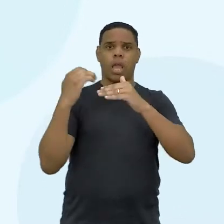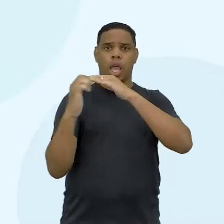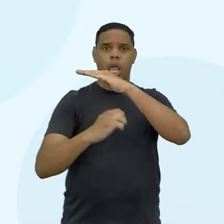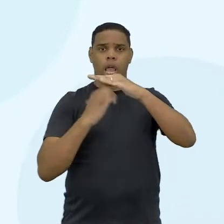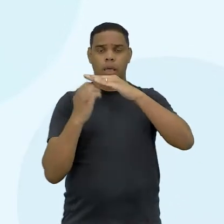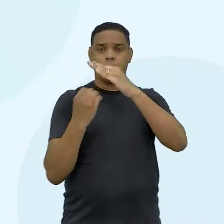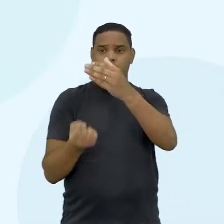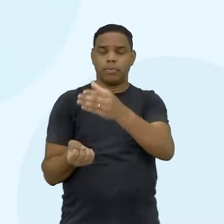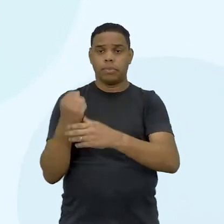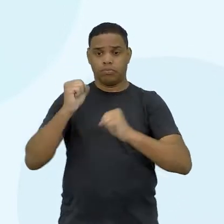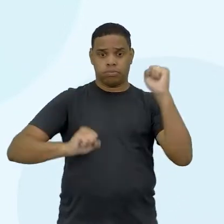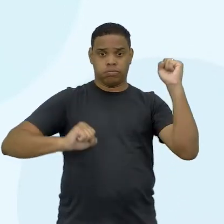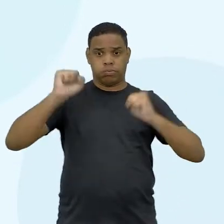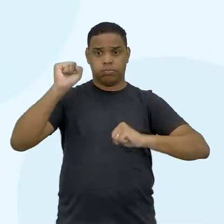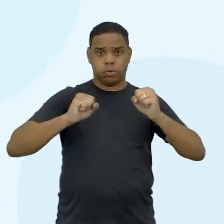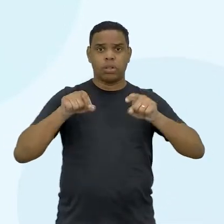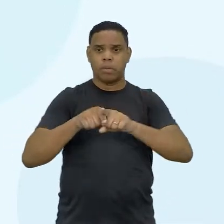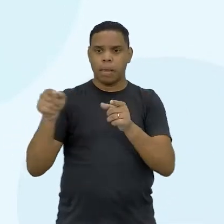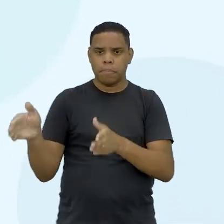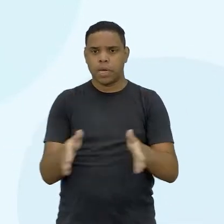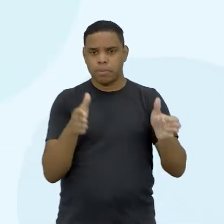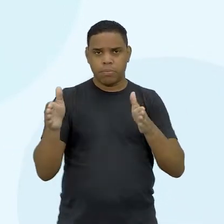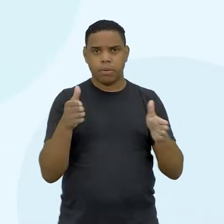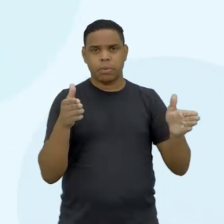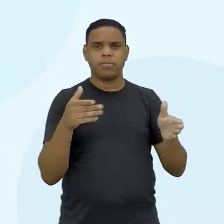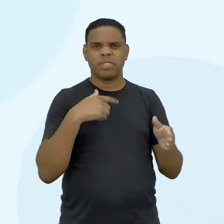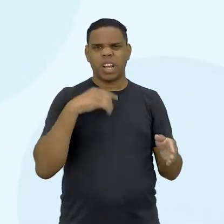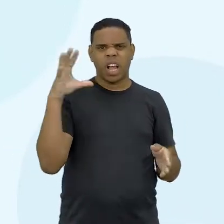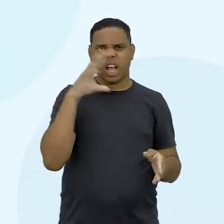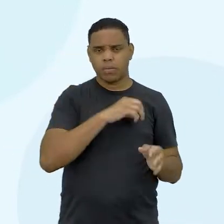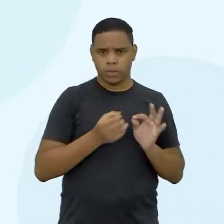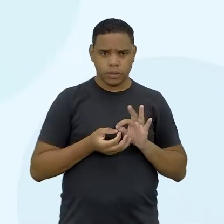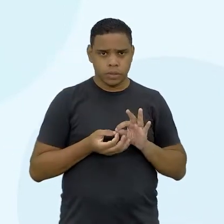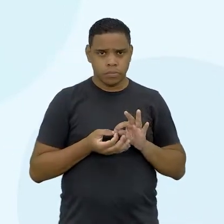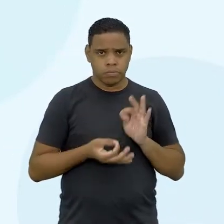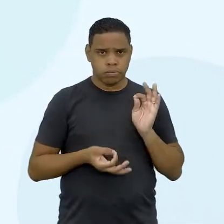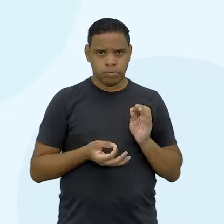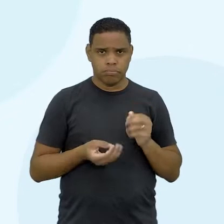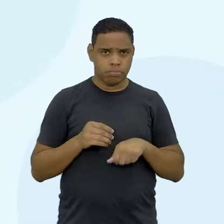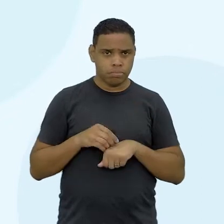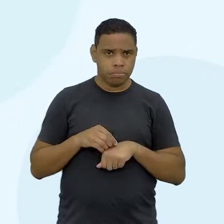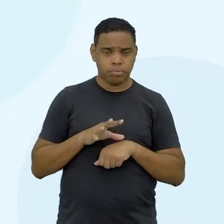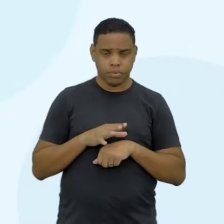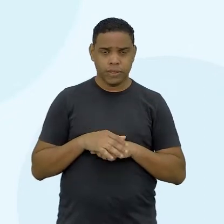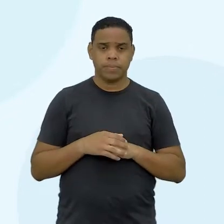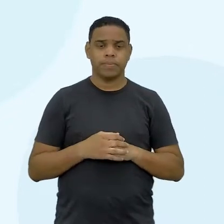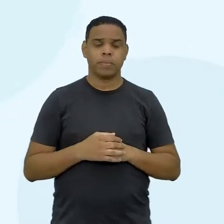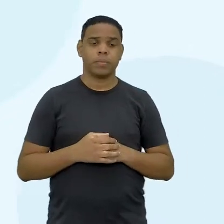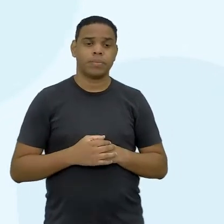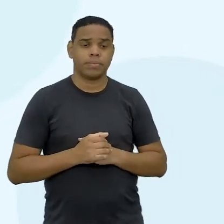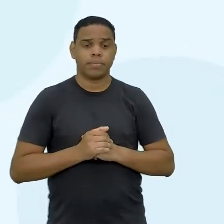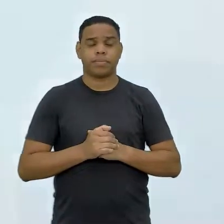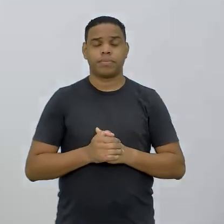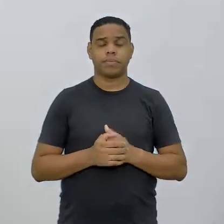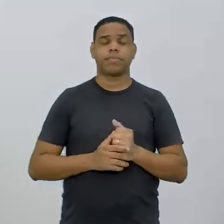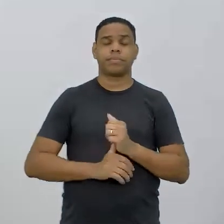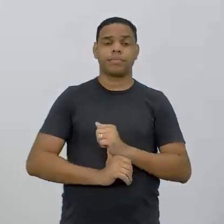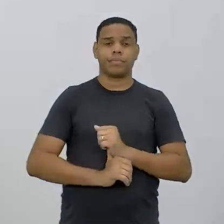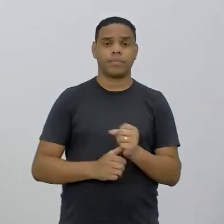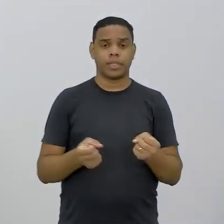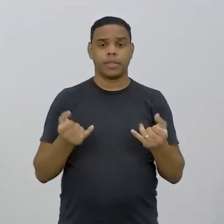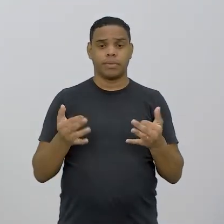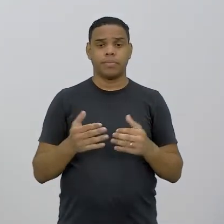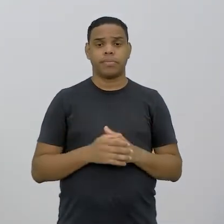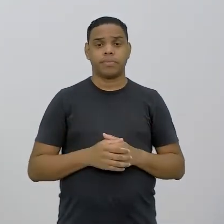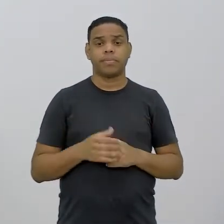industrial e da produção em massa. Então, só vou fazer um comentário. Eu falei que eu ia dar uma arrancada aqui, mas acho que vale esse